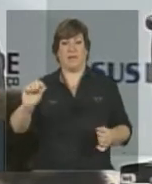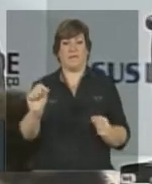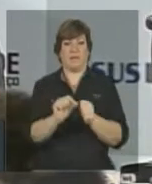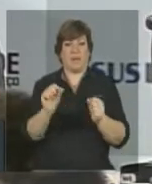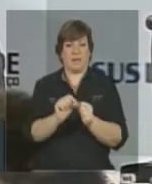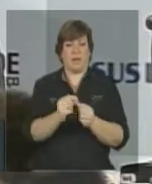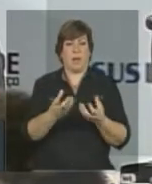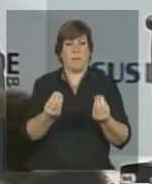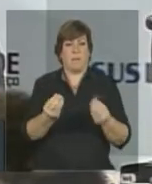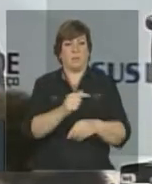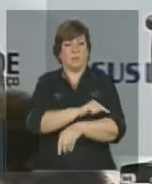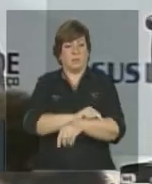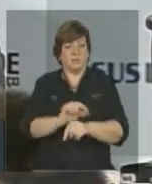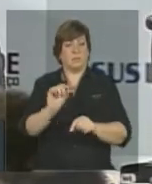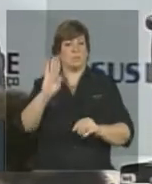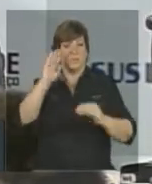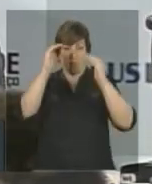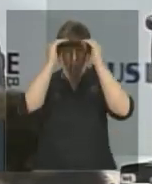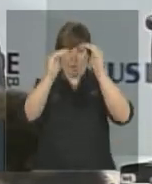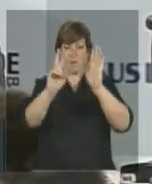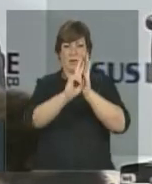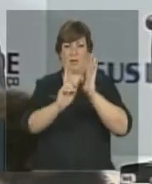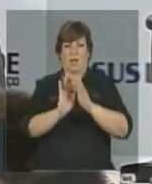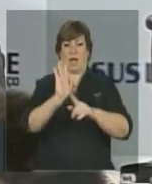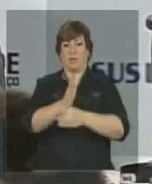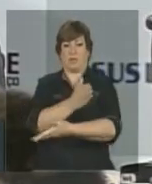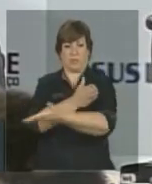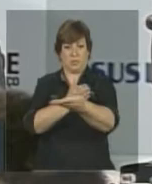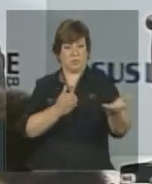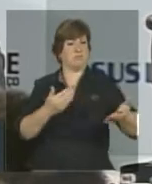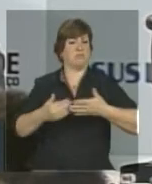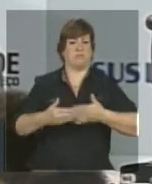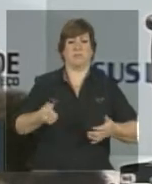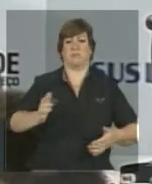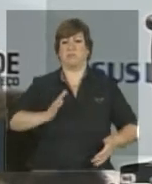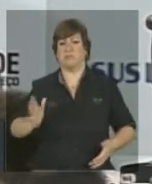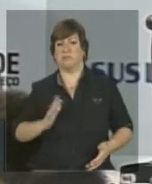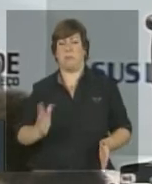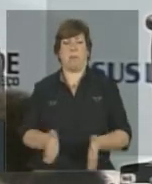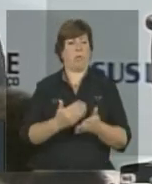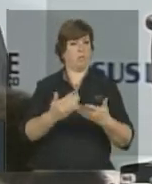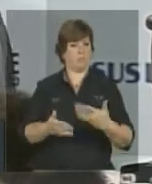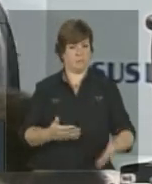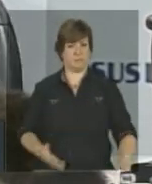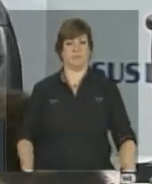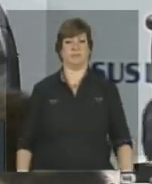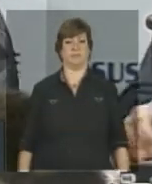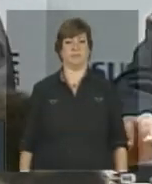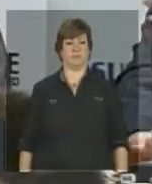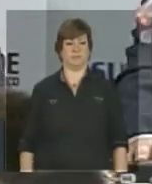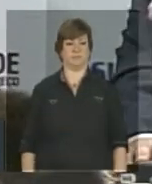de maneira muito justa, que atende a população, independente da sua condição socioeconômica e cultural.